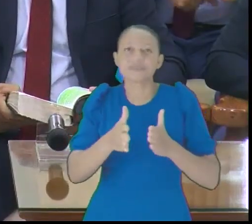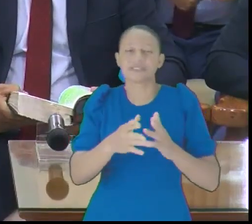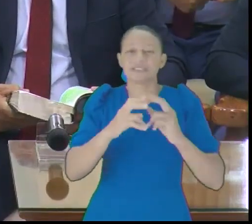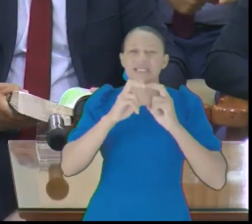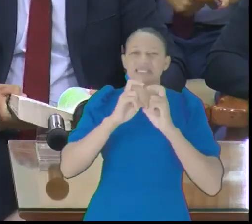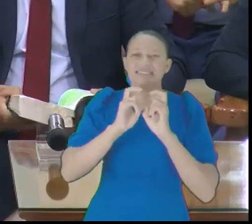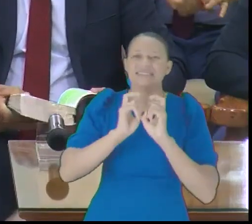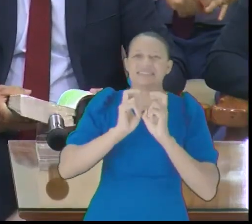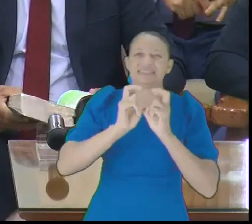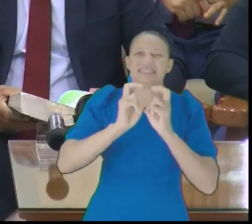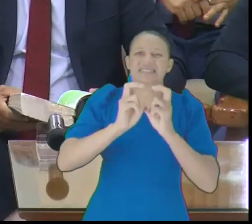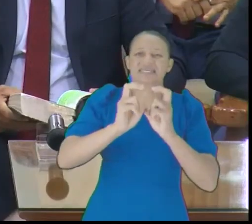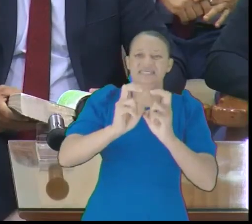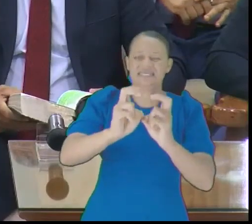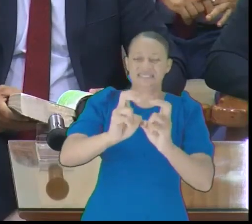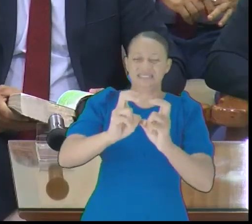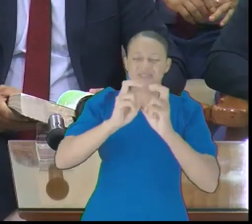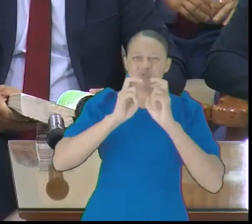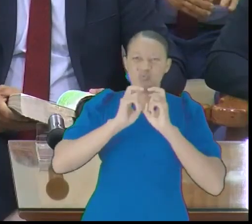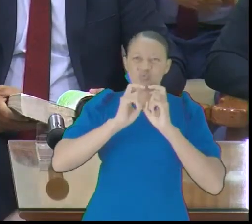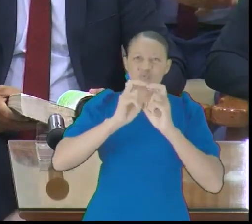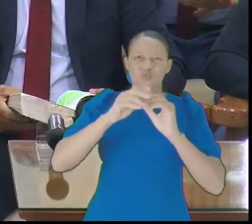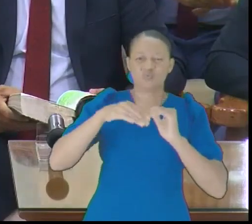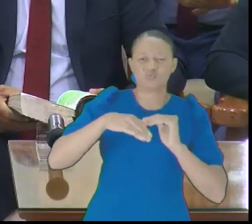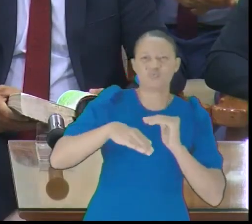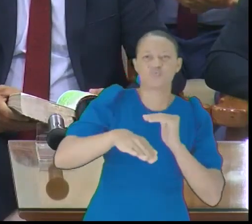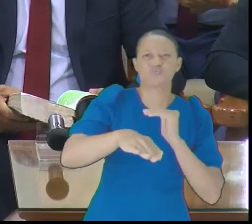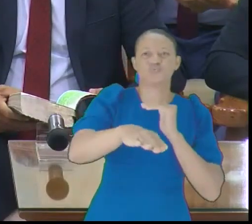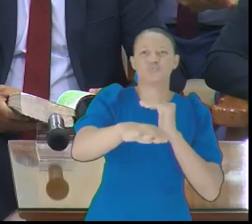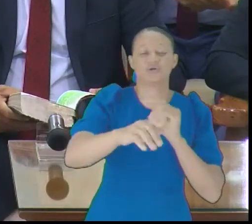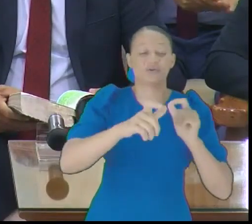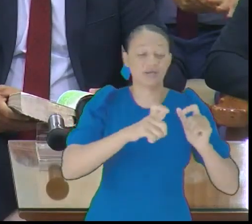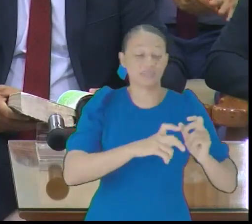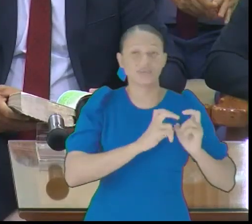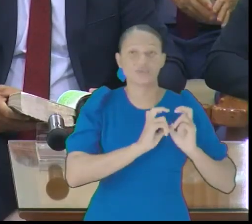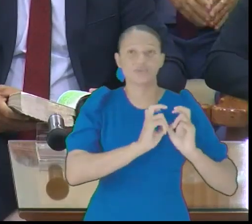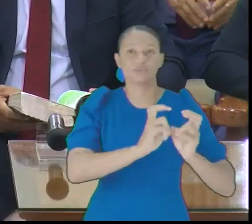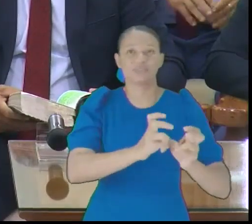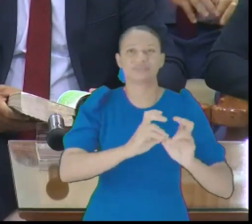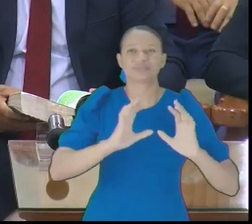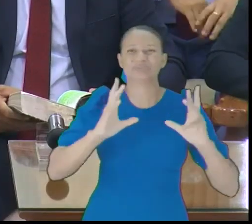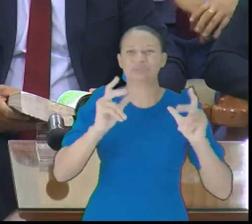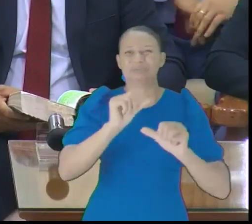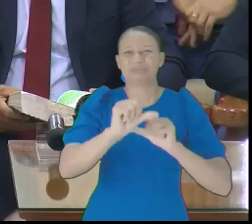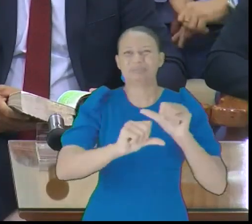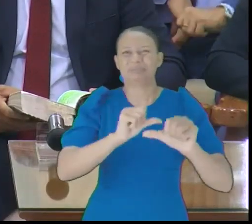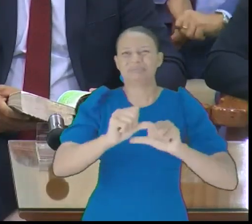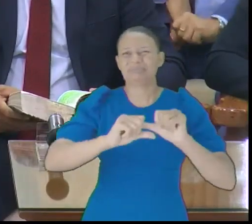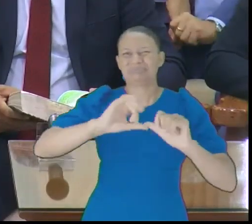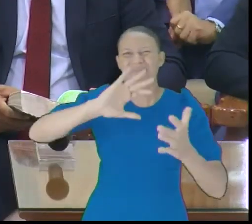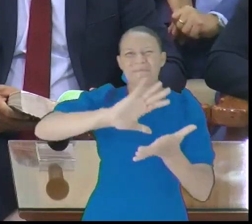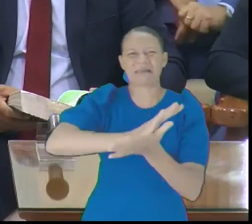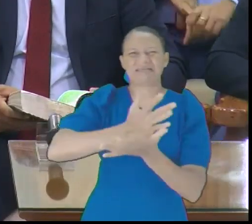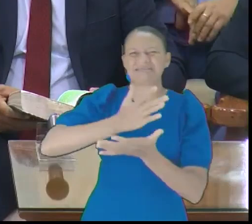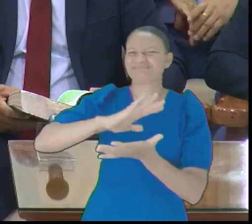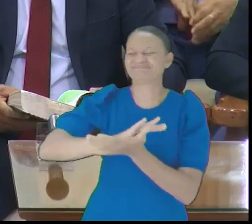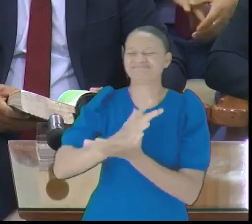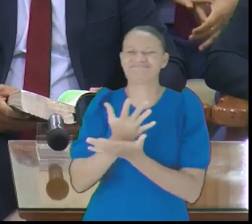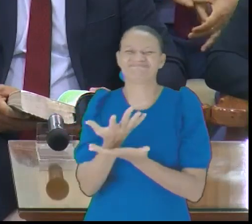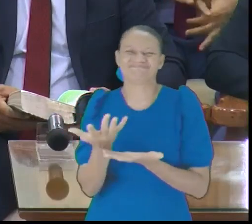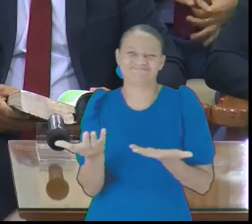trilhos que ia sair lá na frente, na estação ferroviária. Hoje está tudo modificado, tudo destruído.